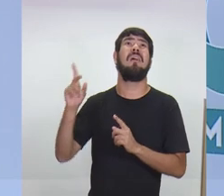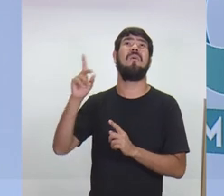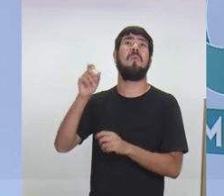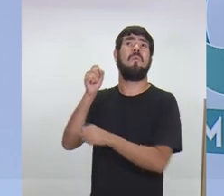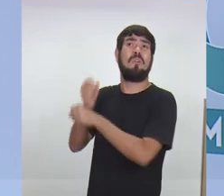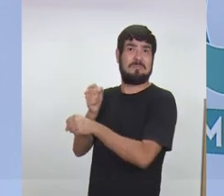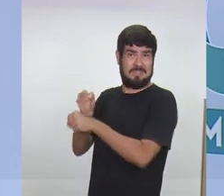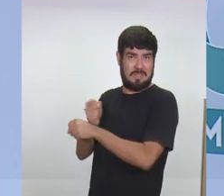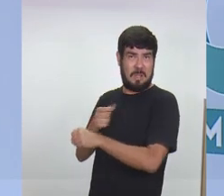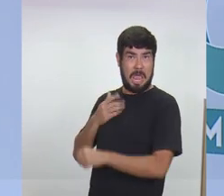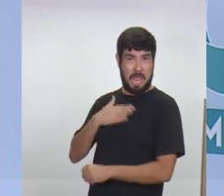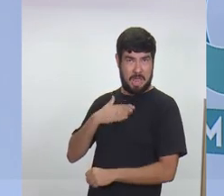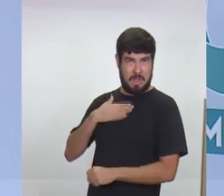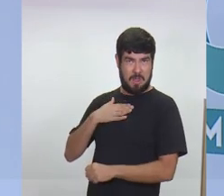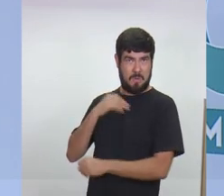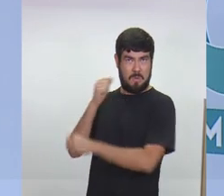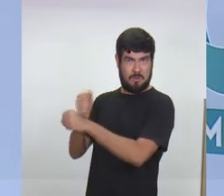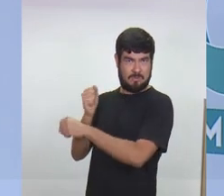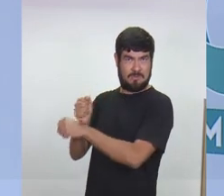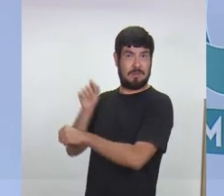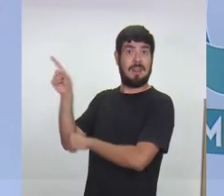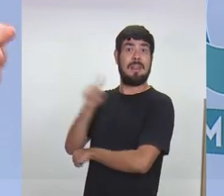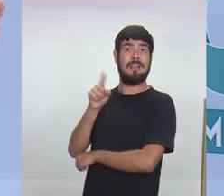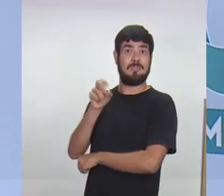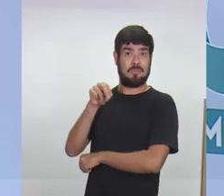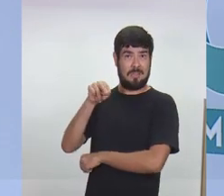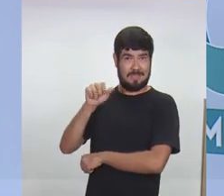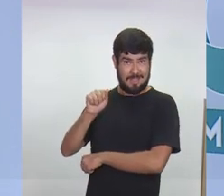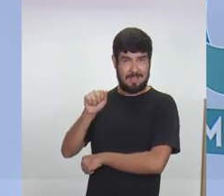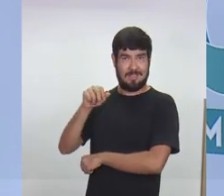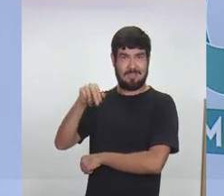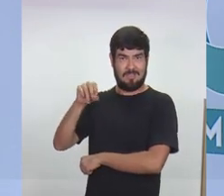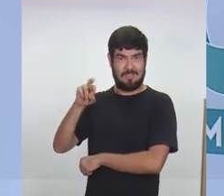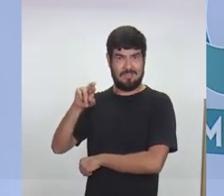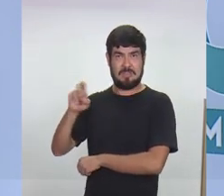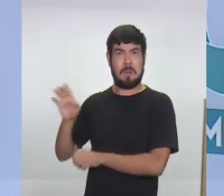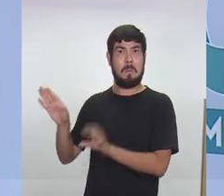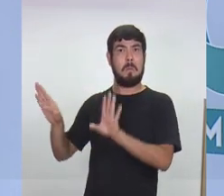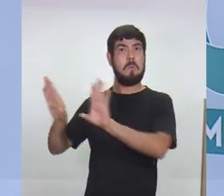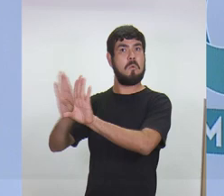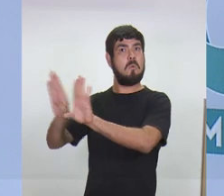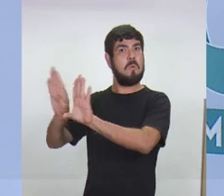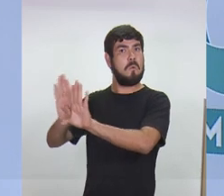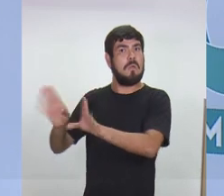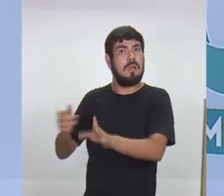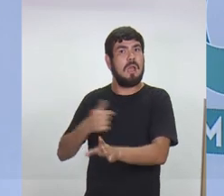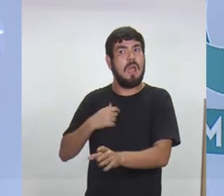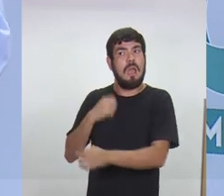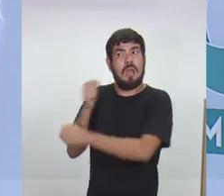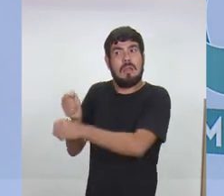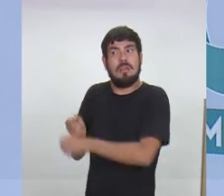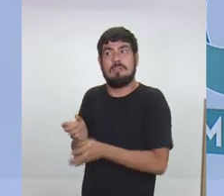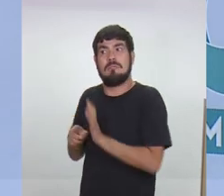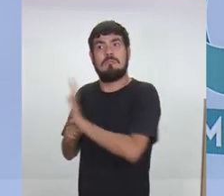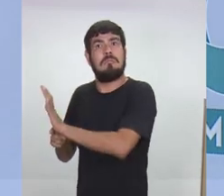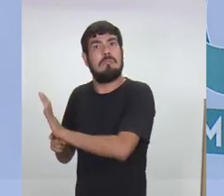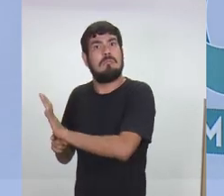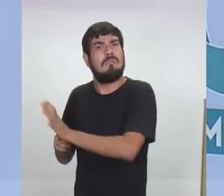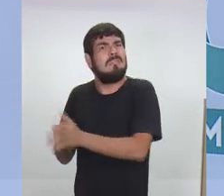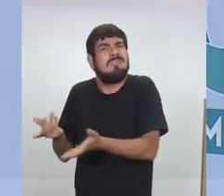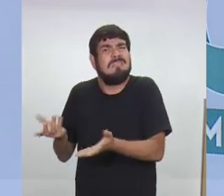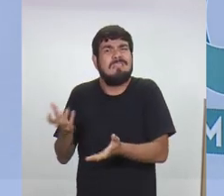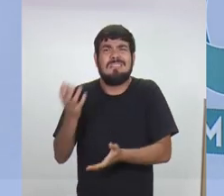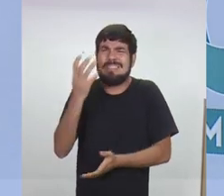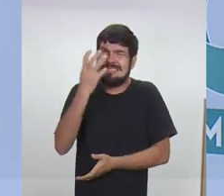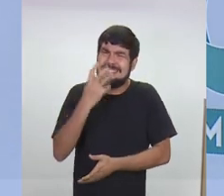da zona norte os leitos fechados não dá não dá pra você dizer que estão levando a sério a saúde